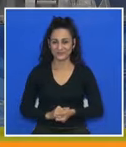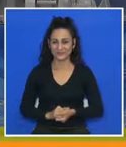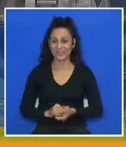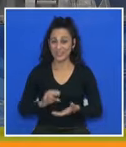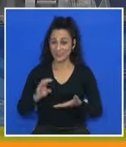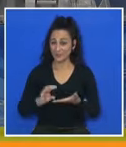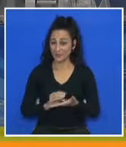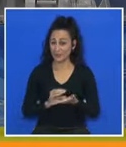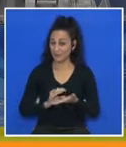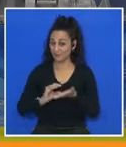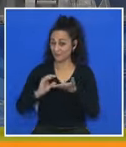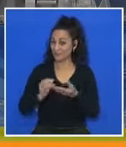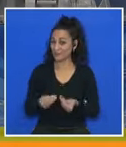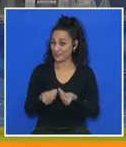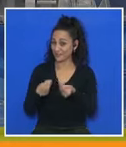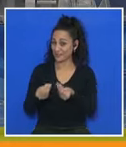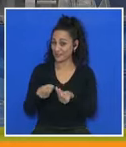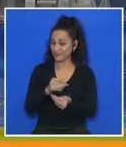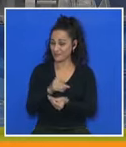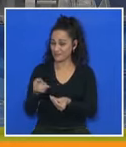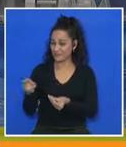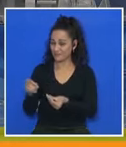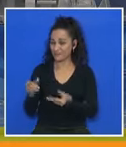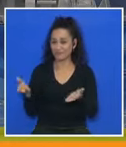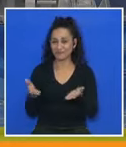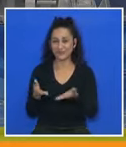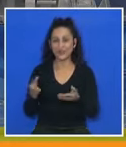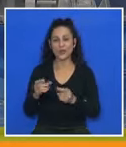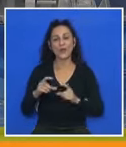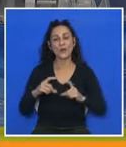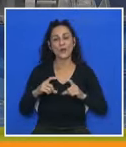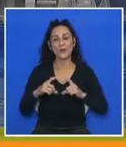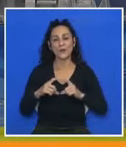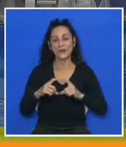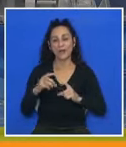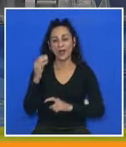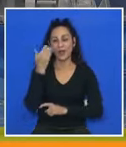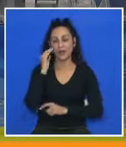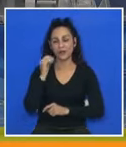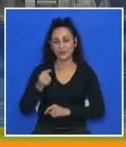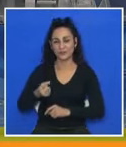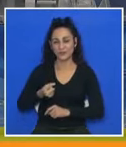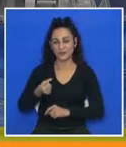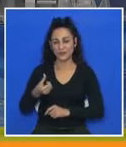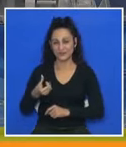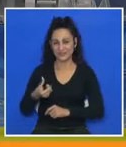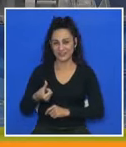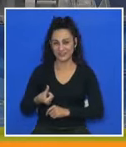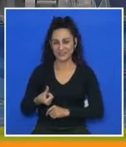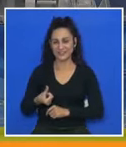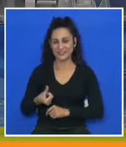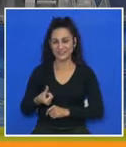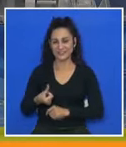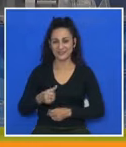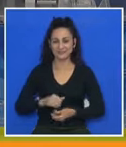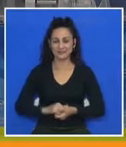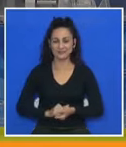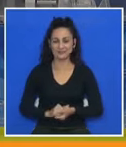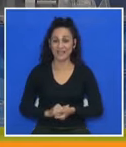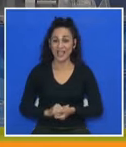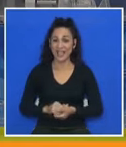Este prêmio pode sair para você hoje. Mais uma bola na tela. Rosa, 06. Rosa,